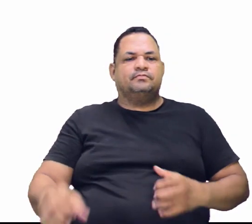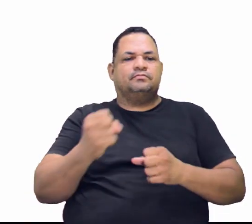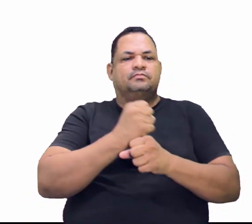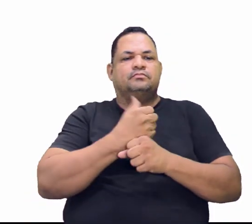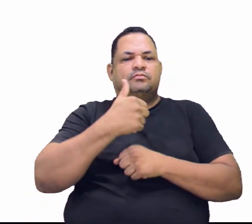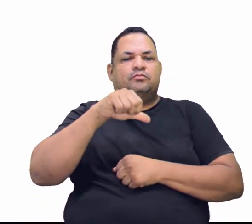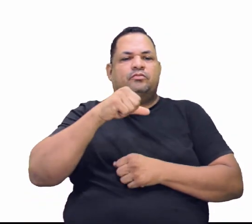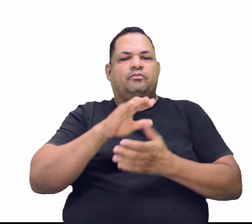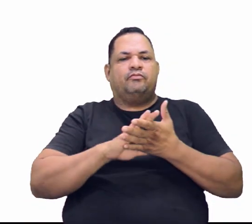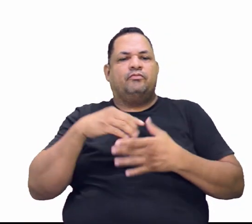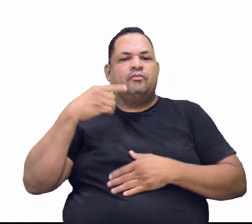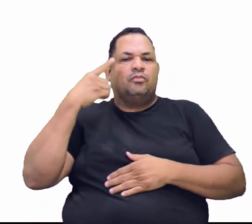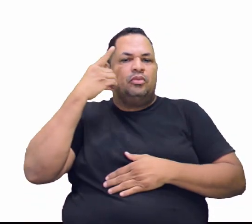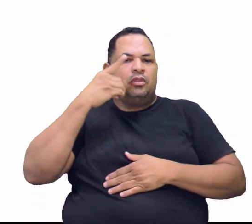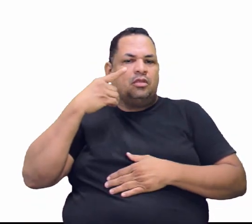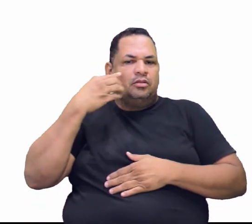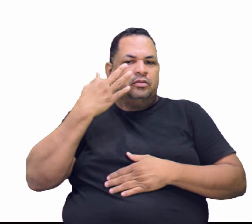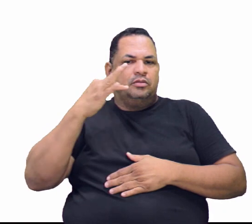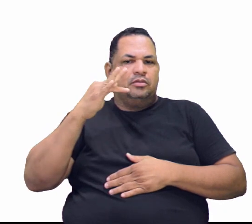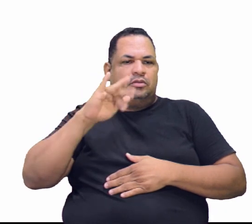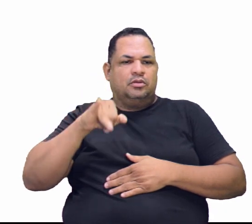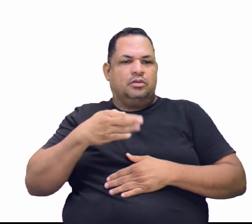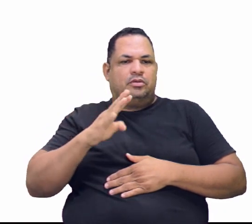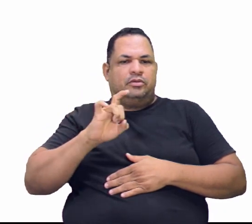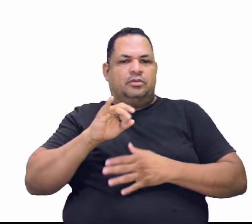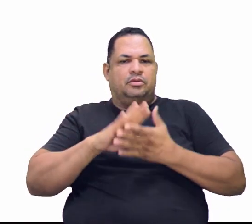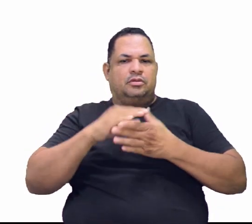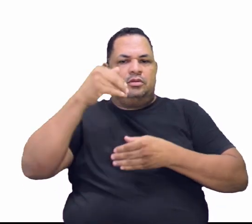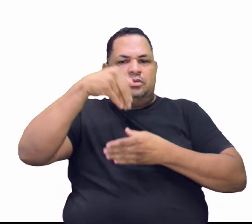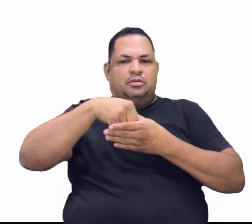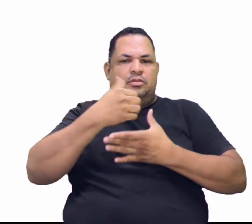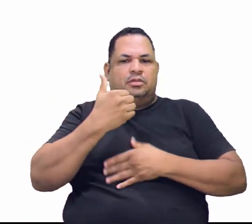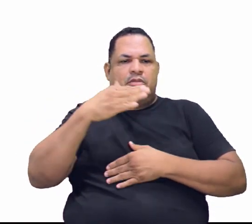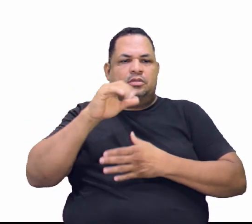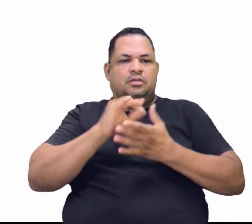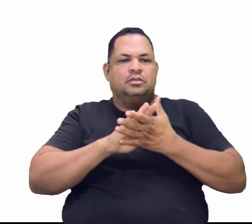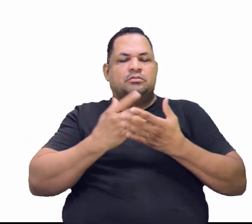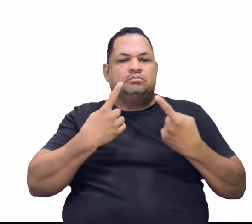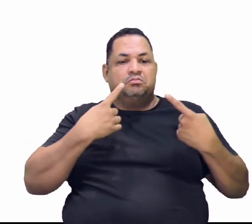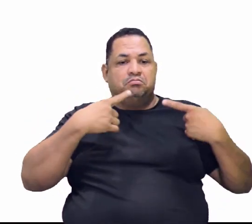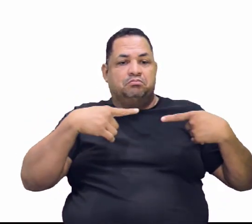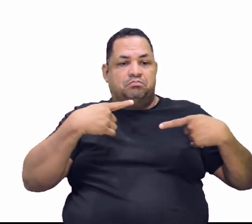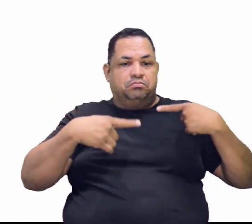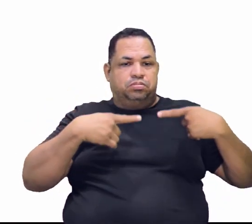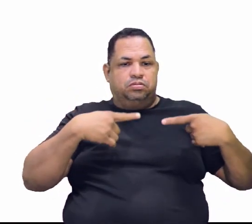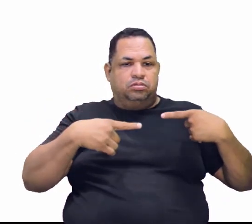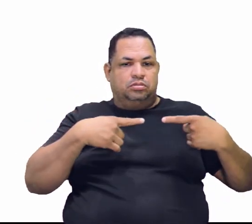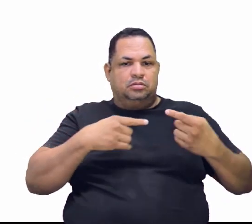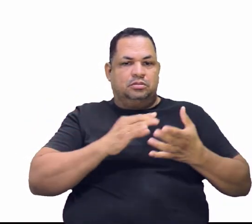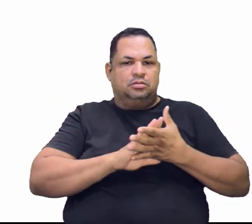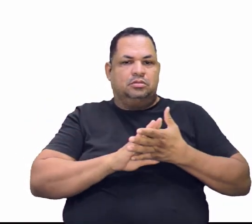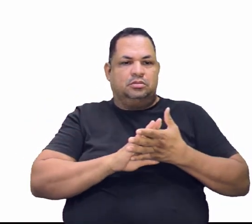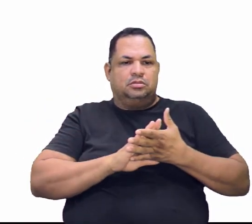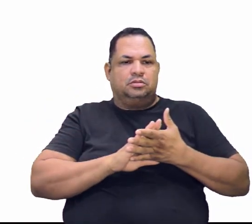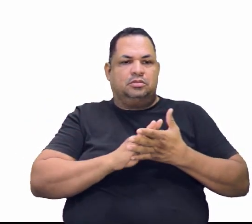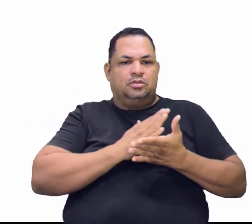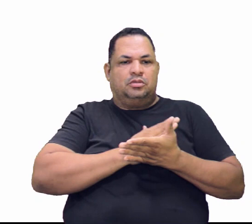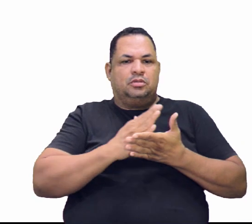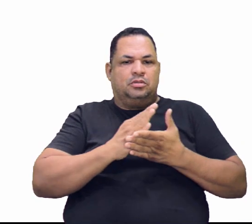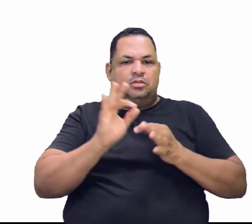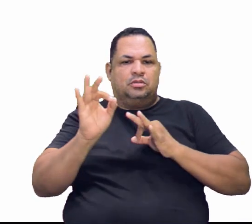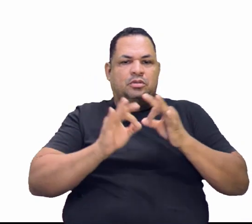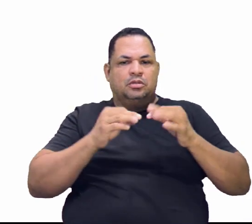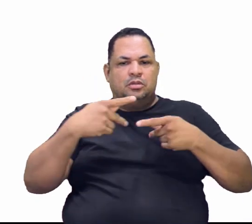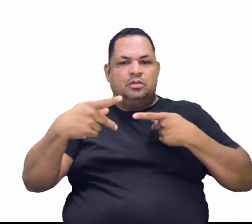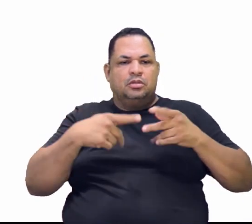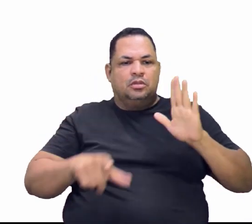Em 56, o deputado federal Joaquim Vicente Rondon, eleito em 54, adversário político de Aloysio Ferreira, iniciou